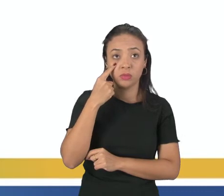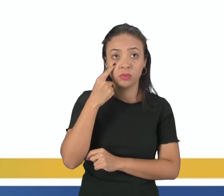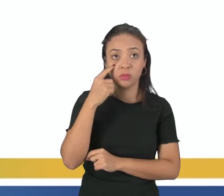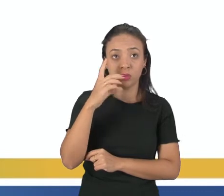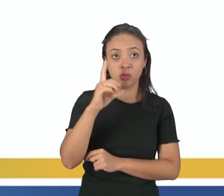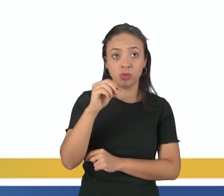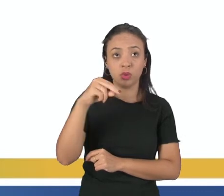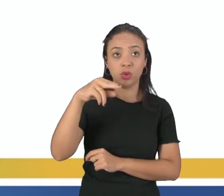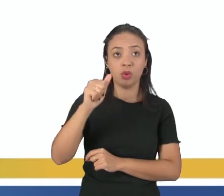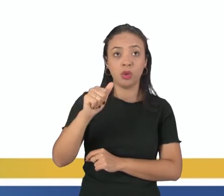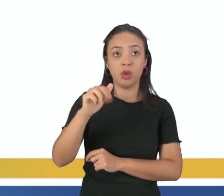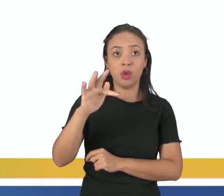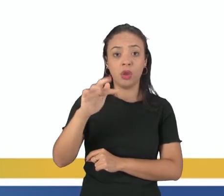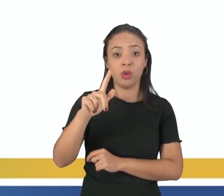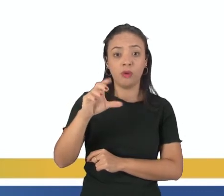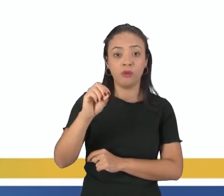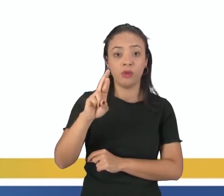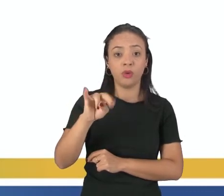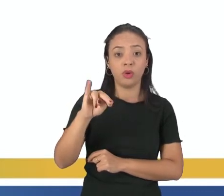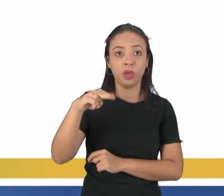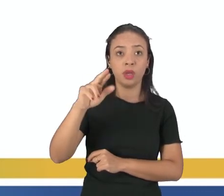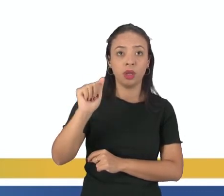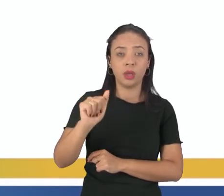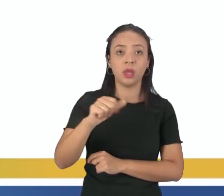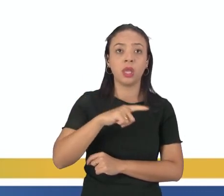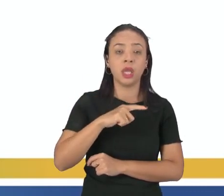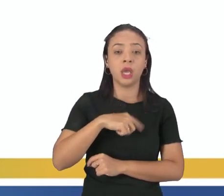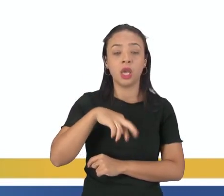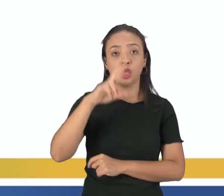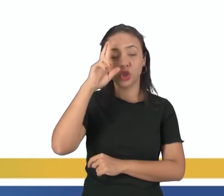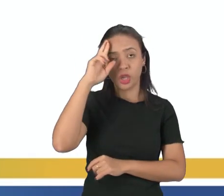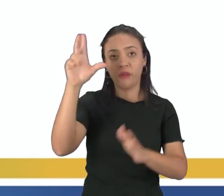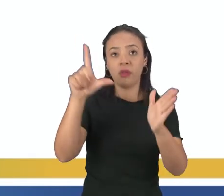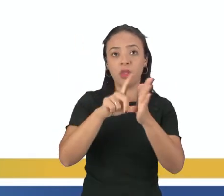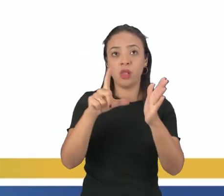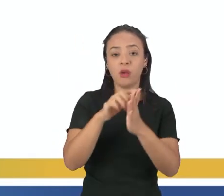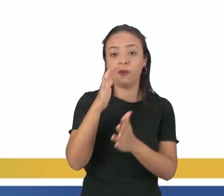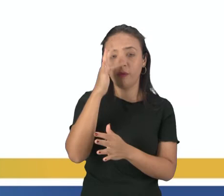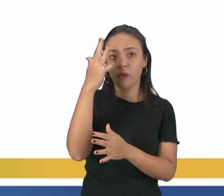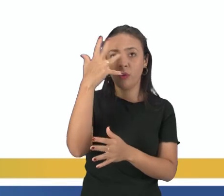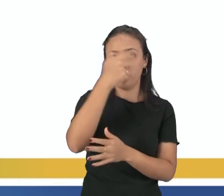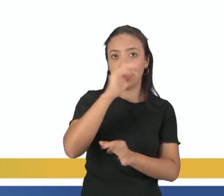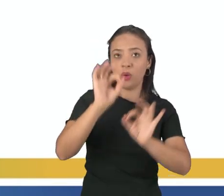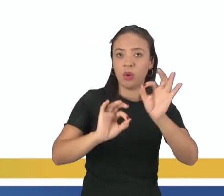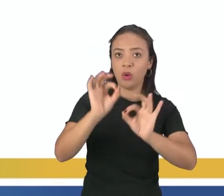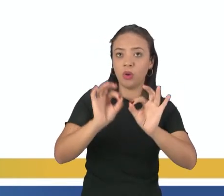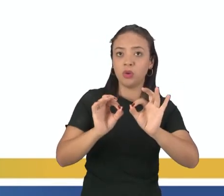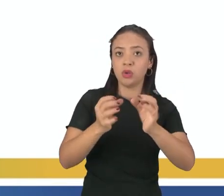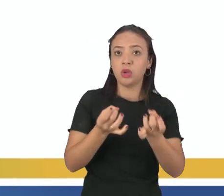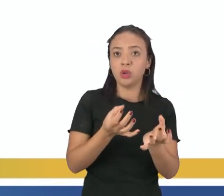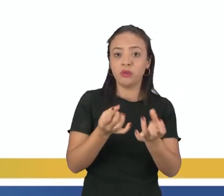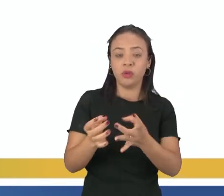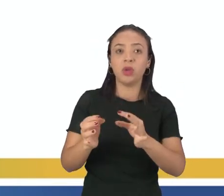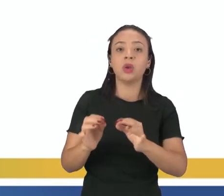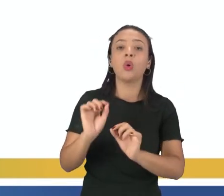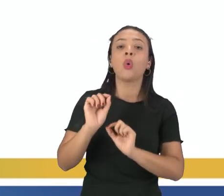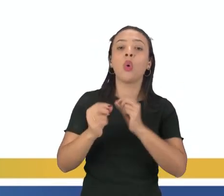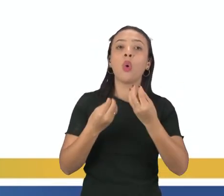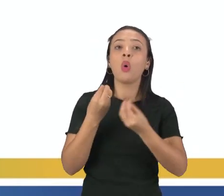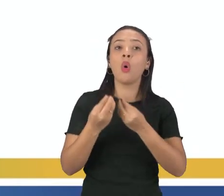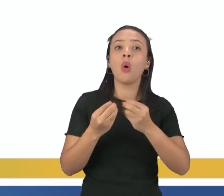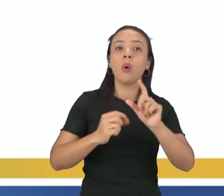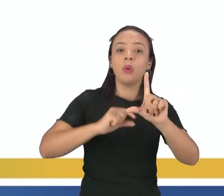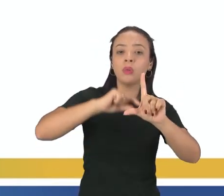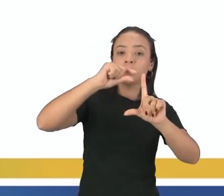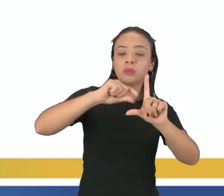dona da floricultura Flor Bela. Ela organizou as vendas de uma semana em um gráfico para comparar melhor suas vendas.